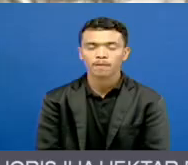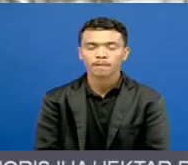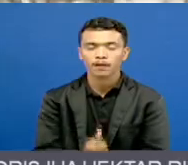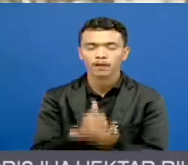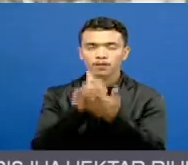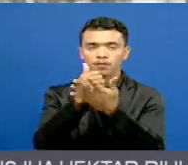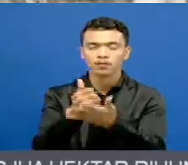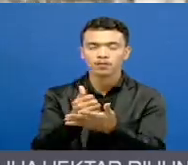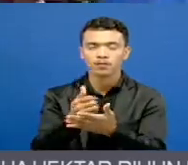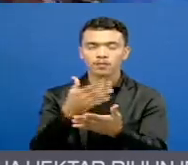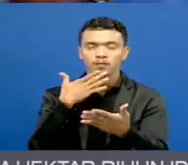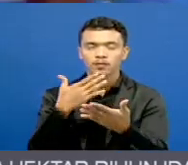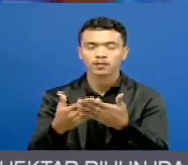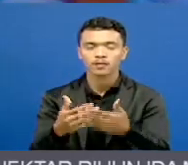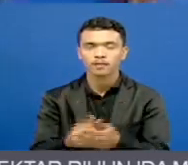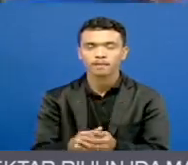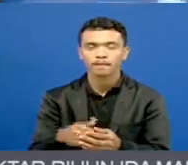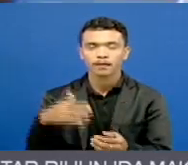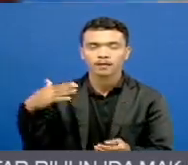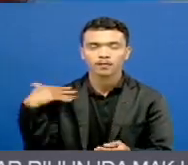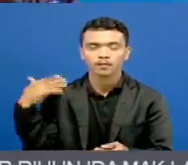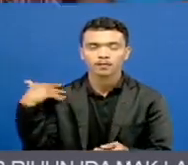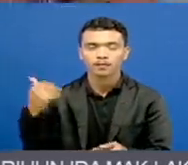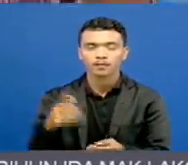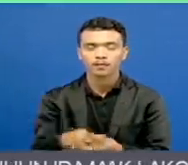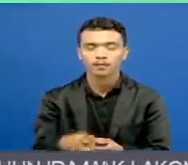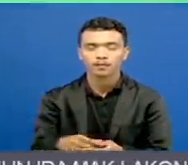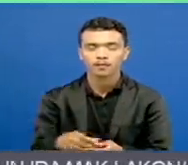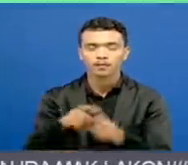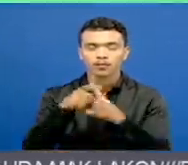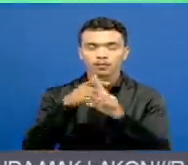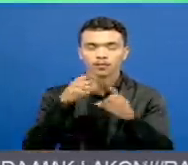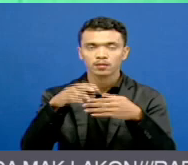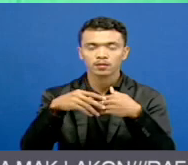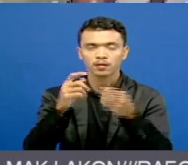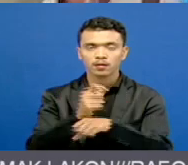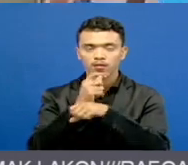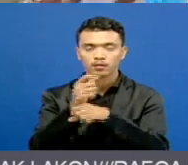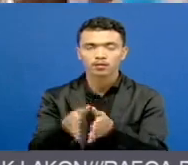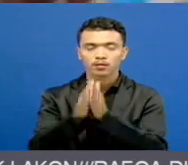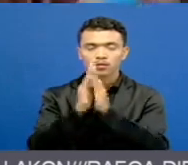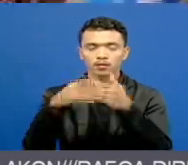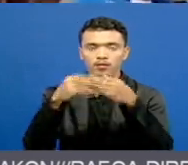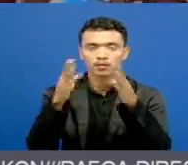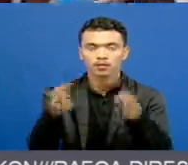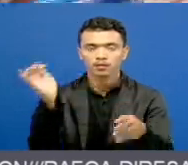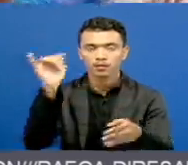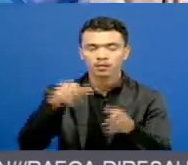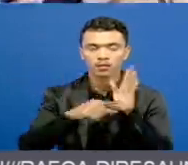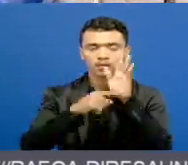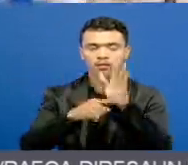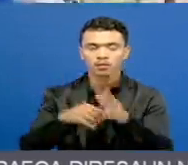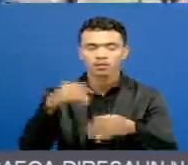kontribusi anda be maksimum. Além de Juventude de Resistência Nacional Rússia Tauro, Rússia Baucuna insira atu atu justiça no